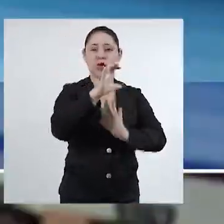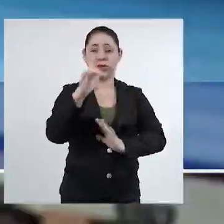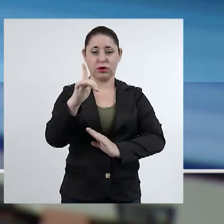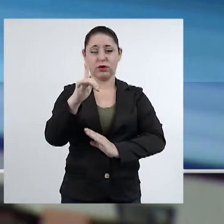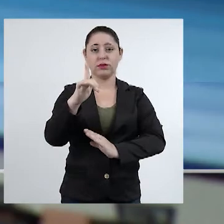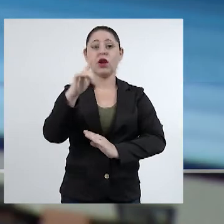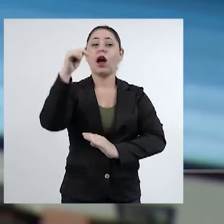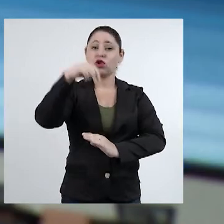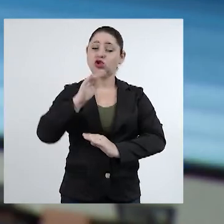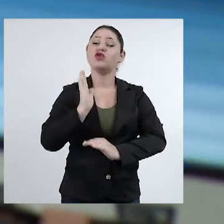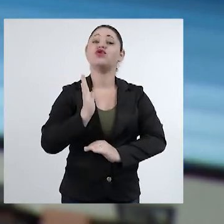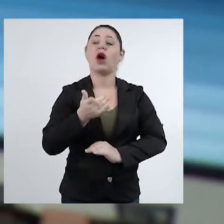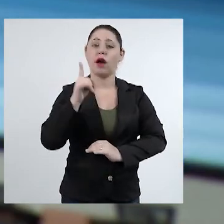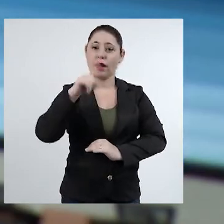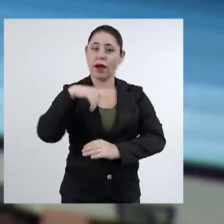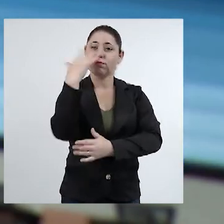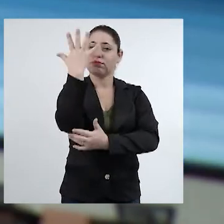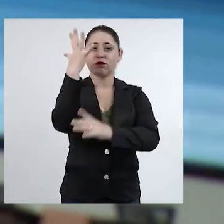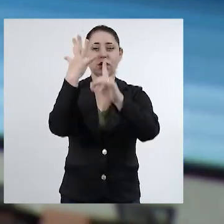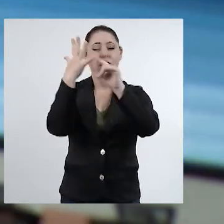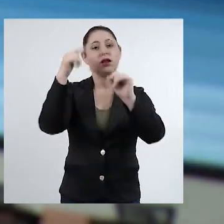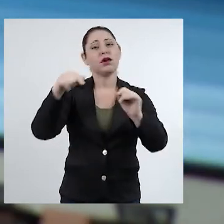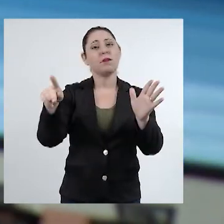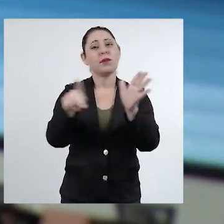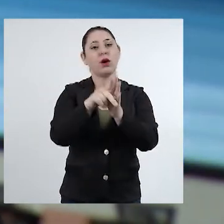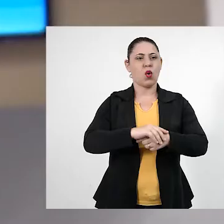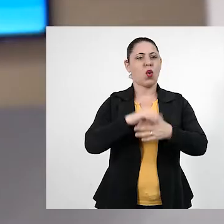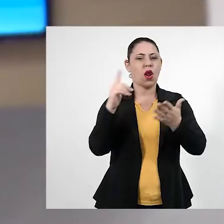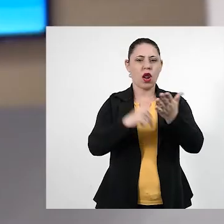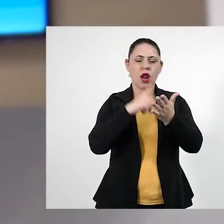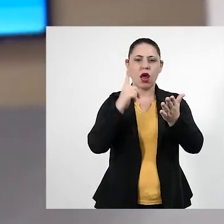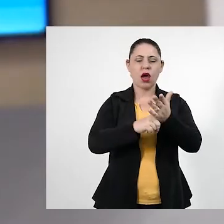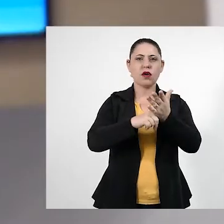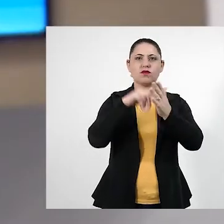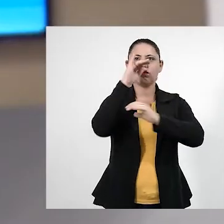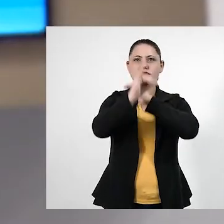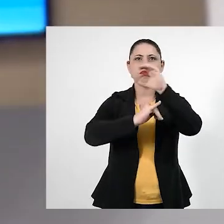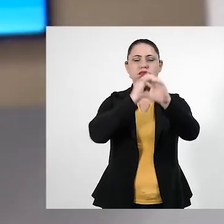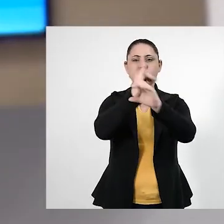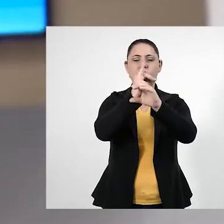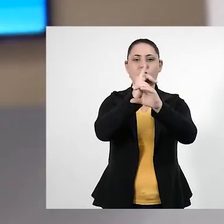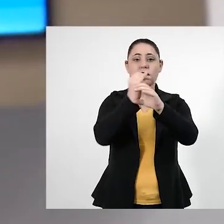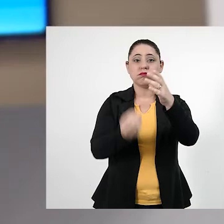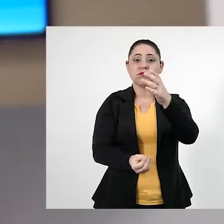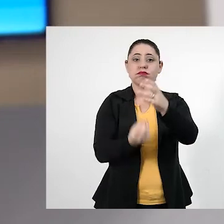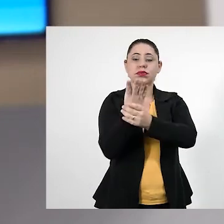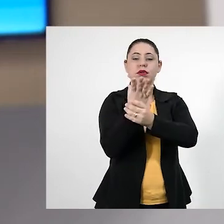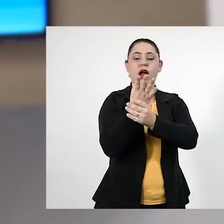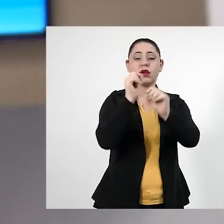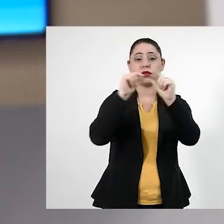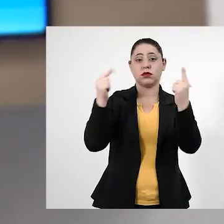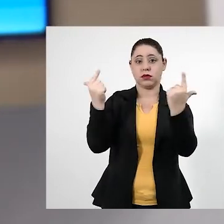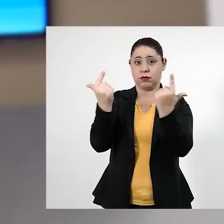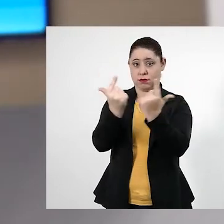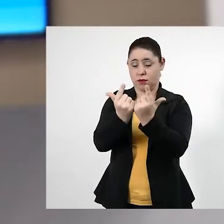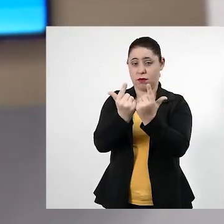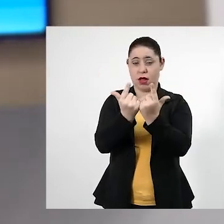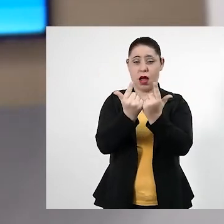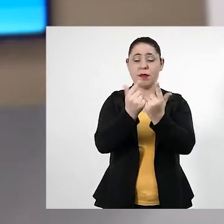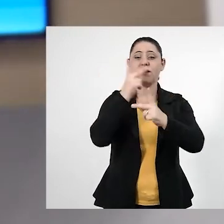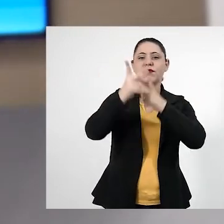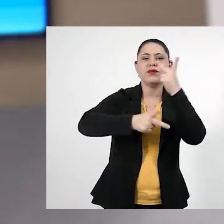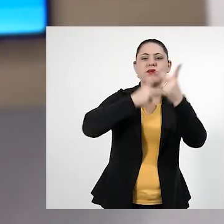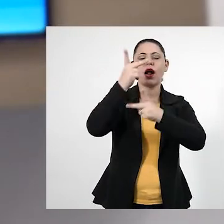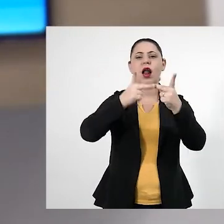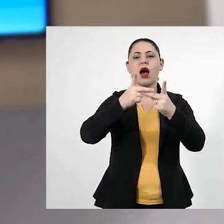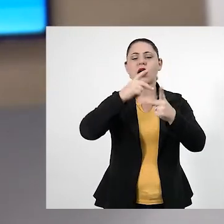Campo Grande, o ipê amarelo já é a árvore símbolo da capital. Um livro ilustrado digital foi lançado pela Assembleia